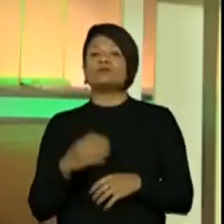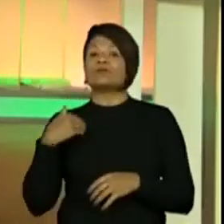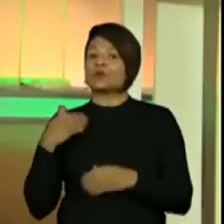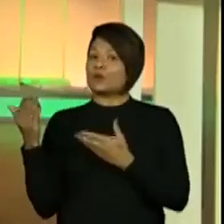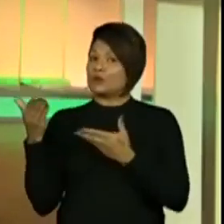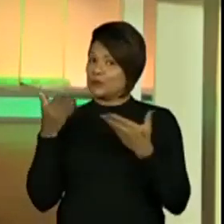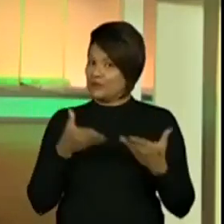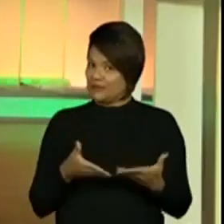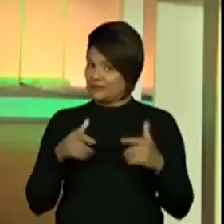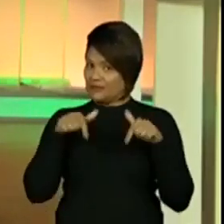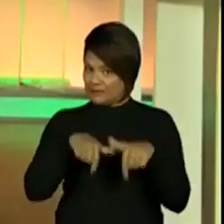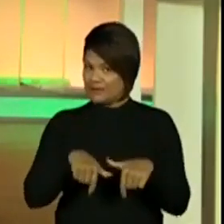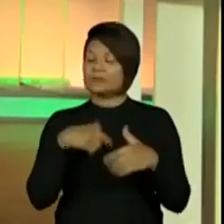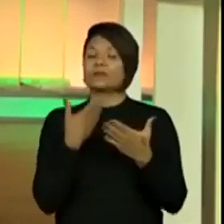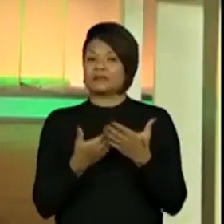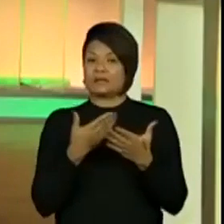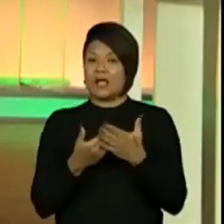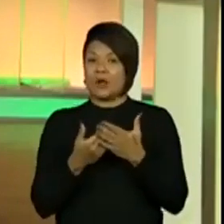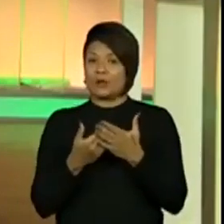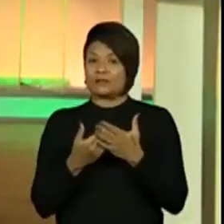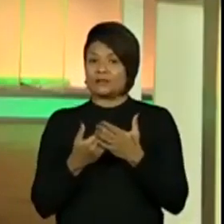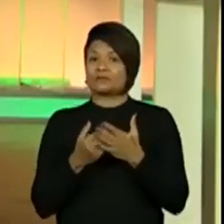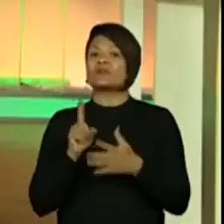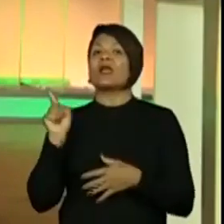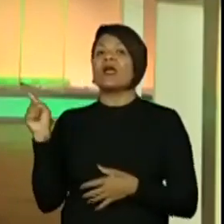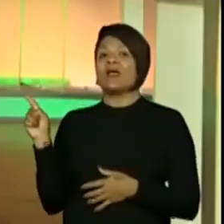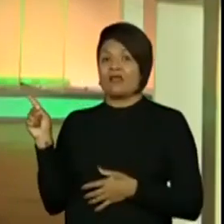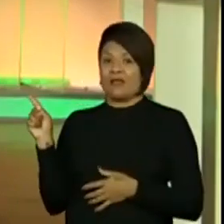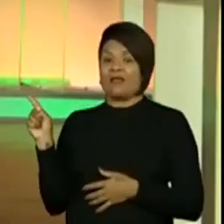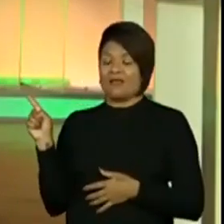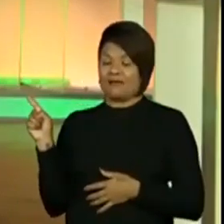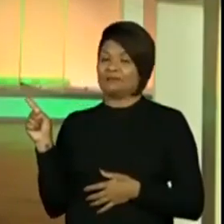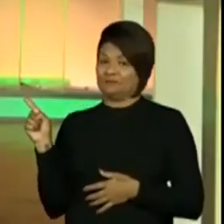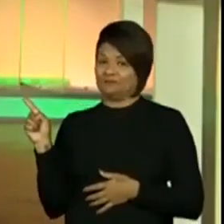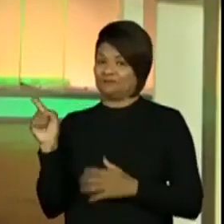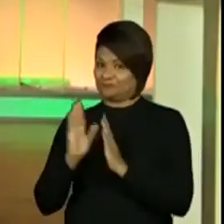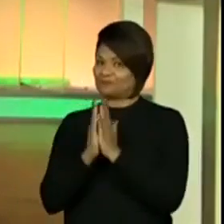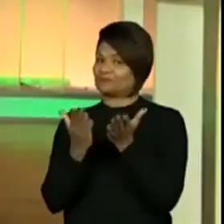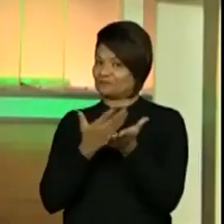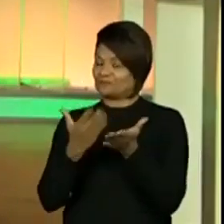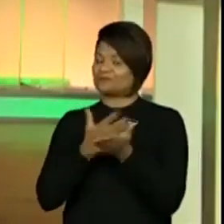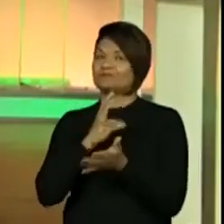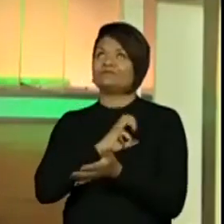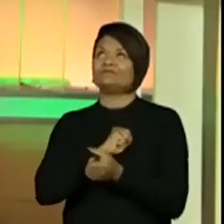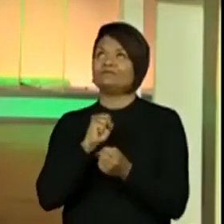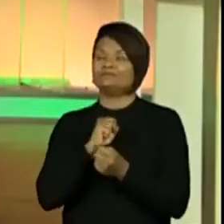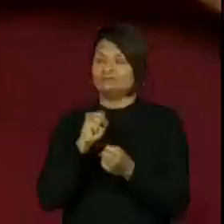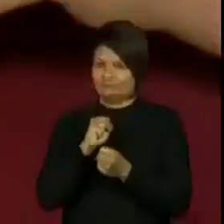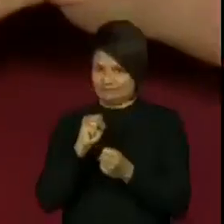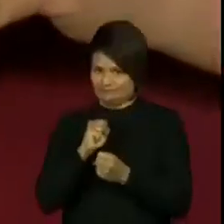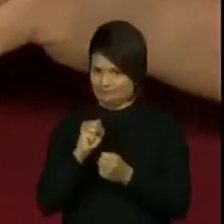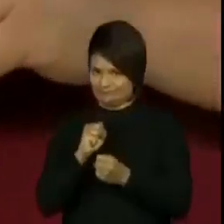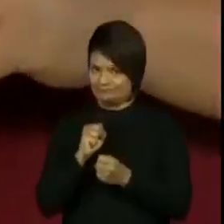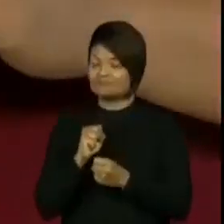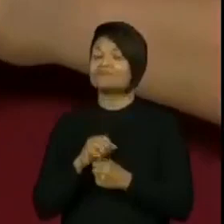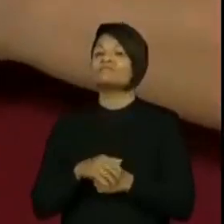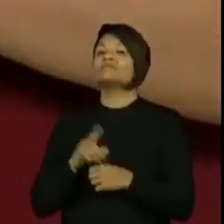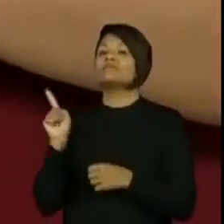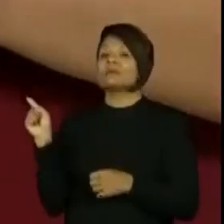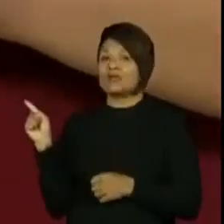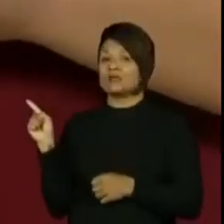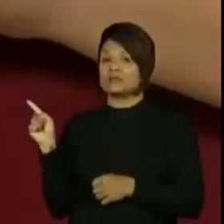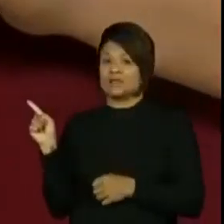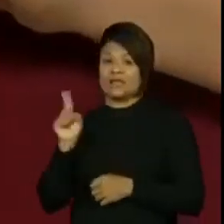na verdade, para as aulas, esse livro que eu gosto bastante, que é um livro que todos vocês, que está no